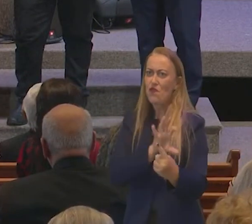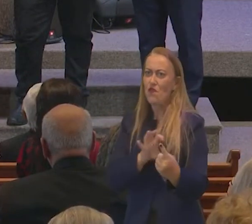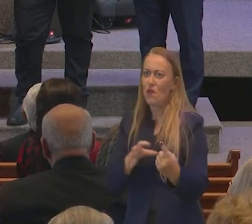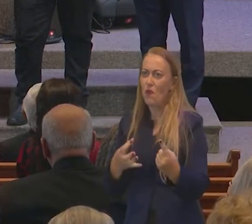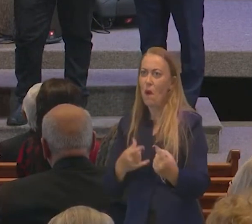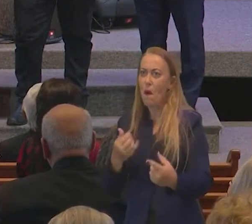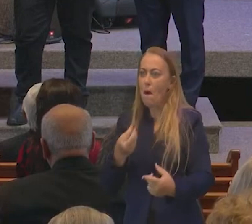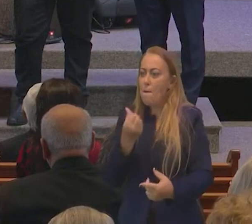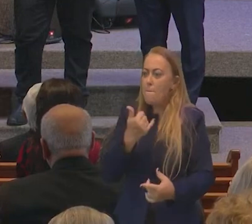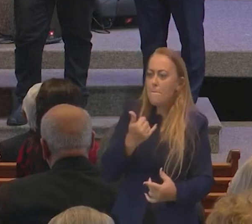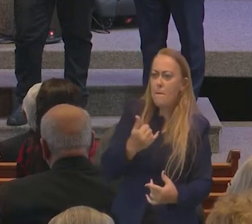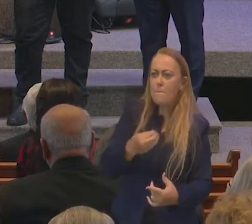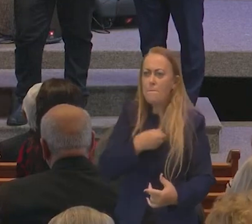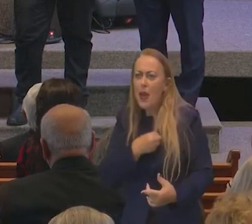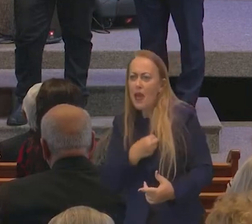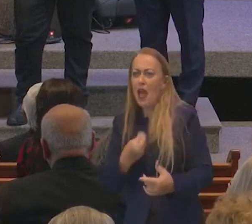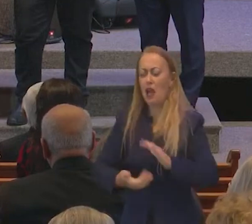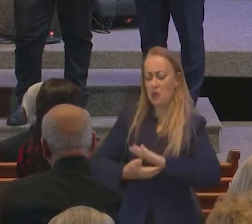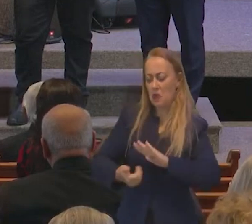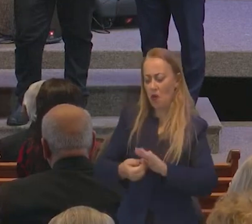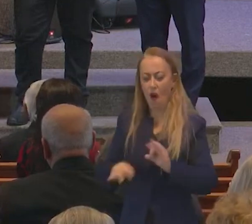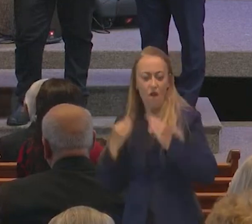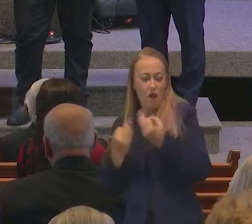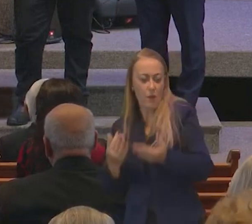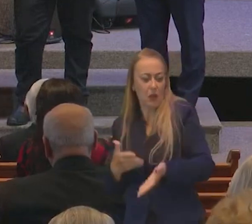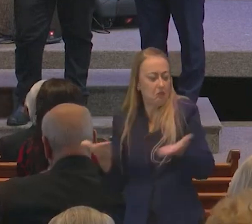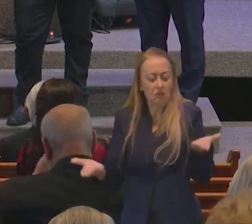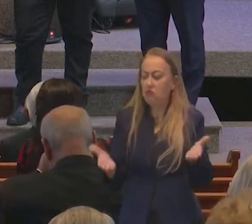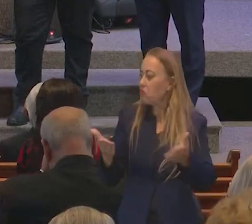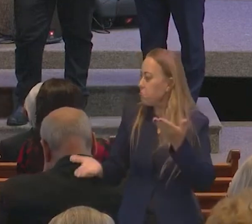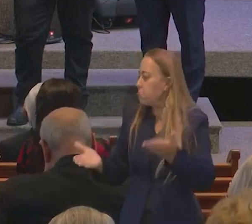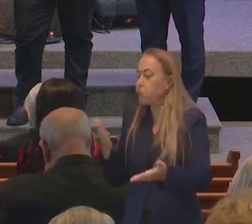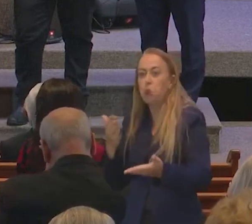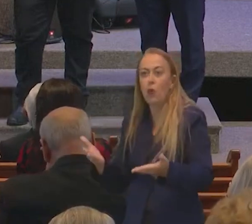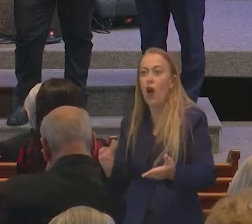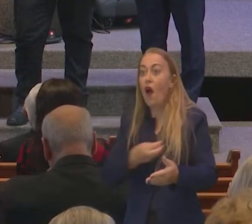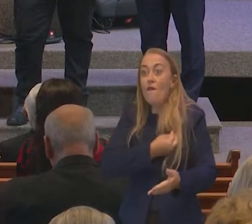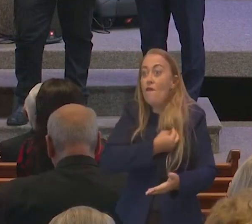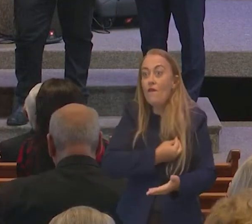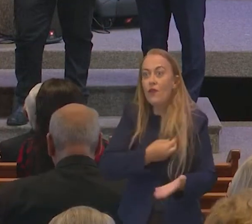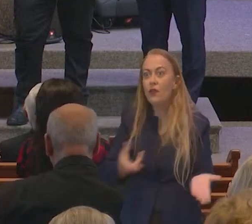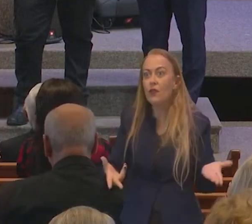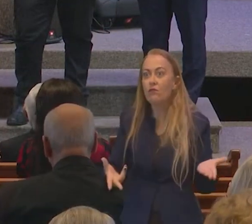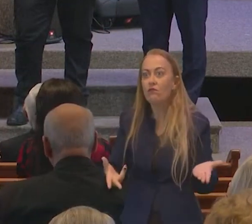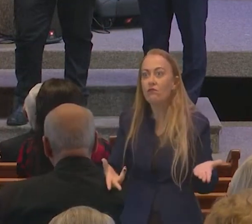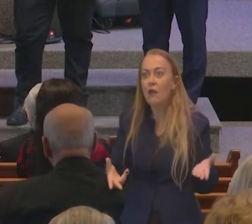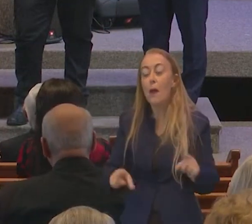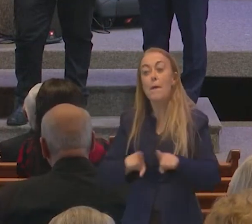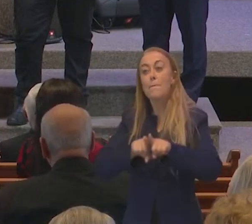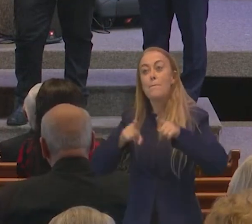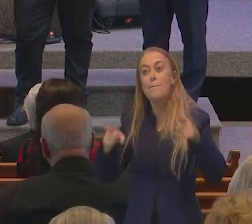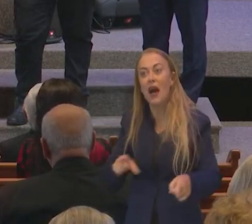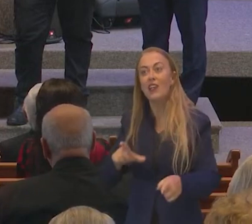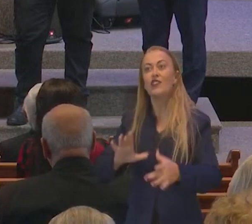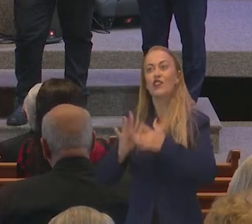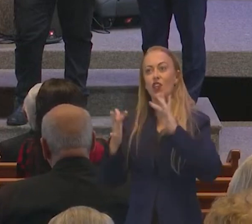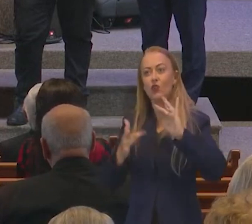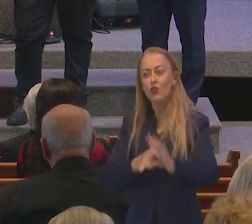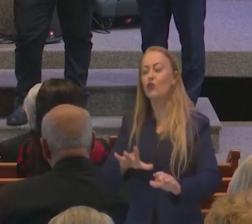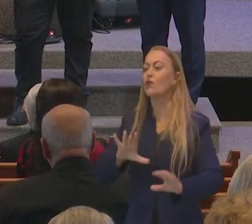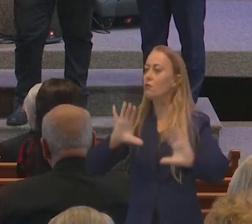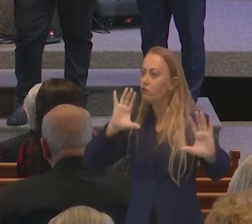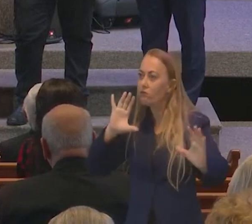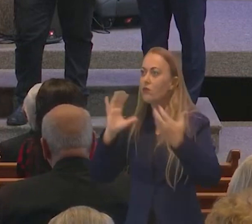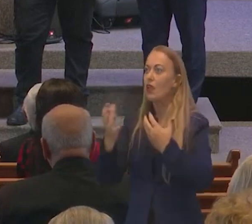seja cometido por ele, pelos seus pais, ou em qualquer situação, essa situação que está instalada. Mas Jesus pode transformar essa situação